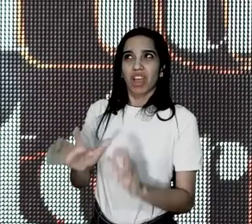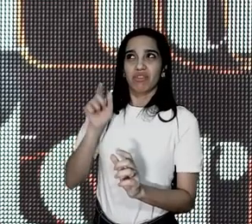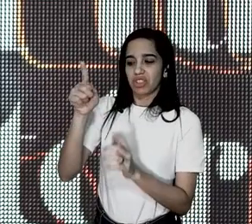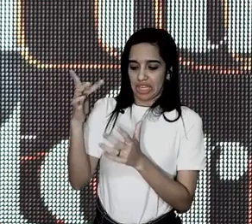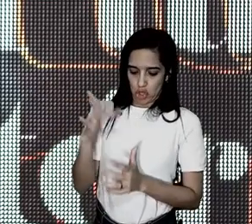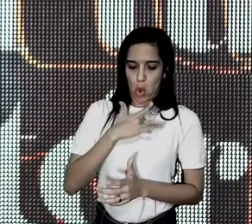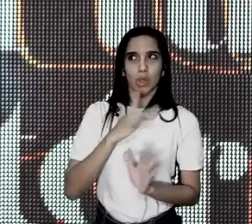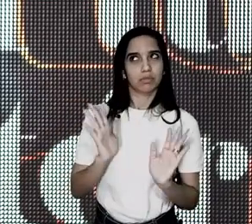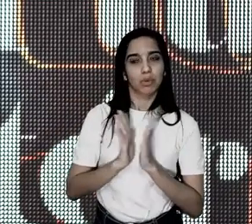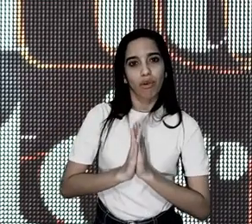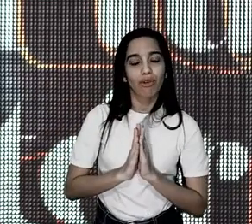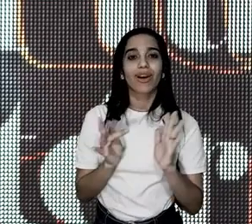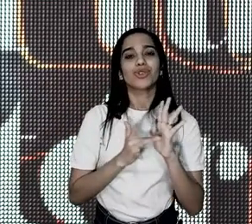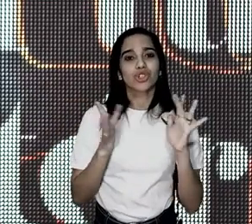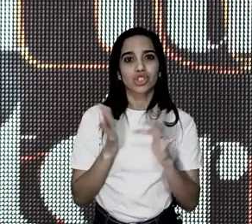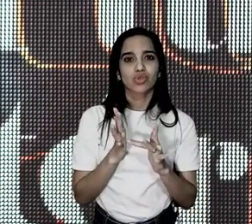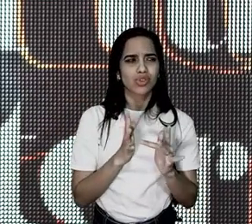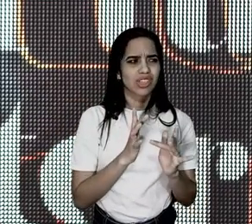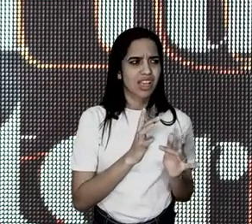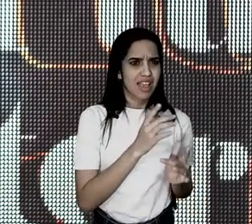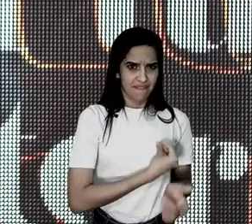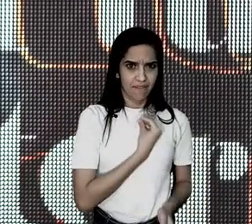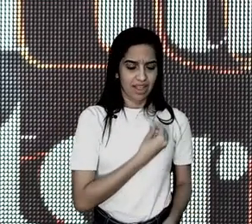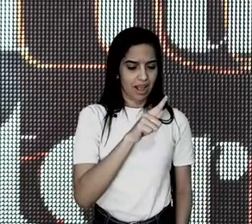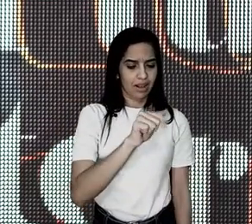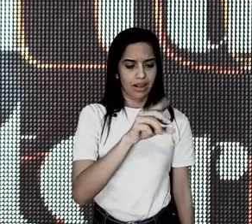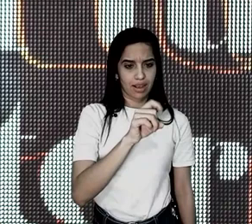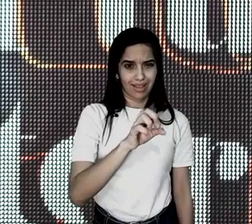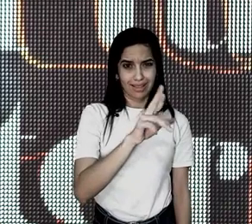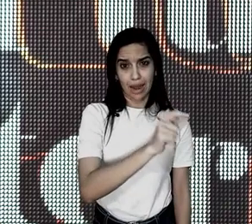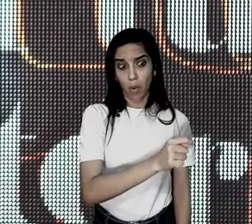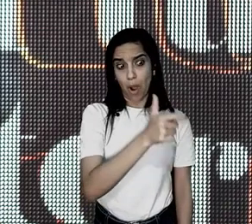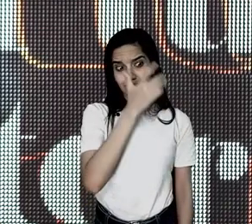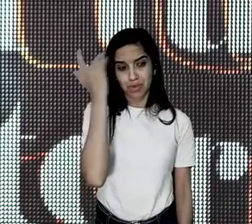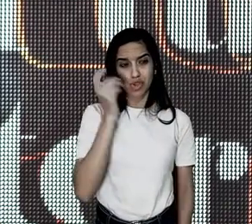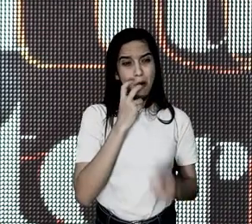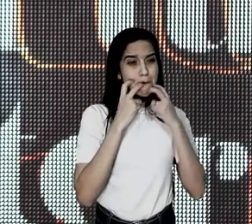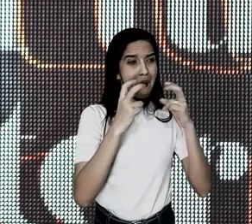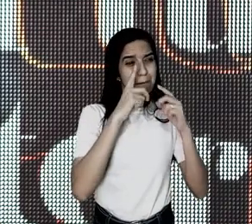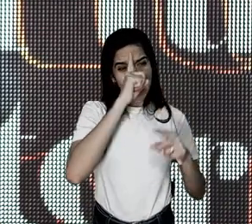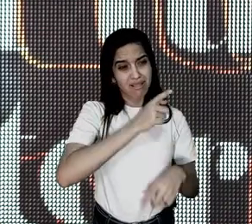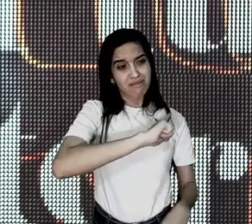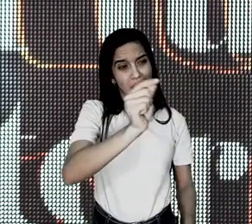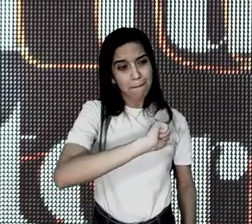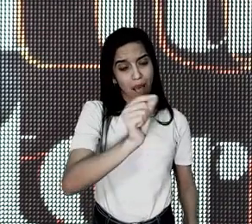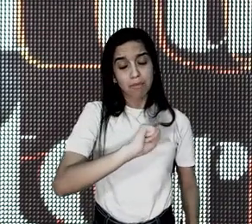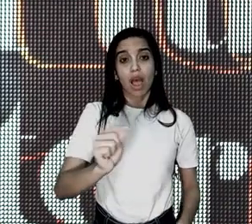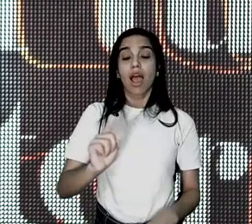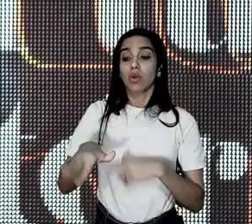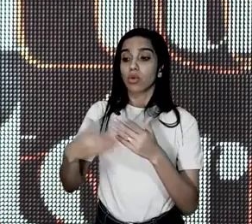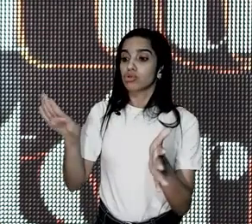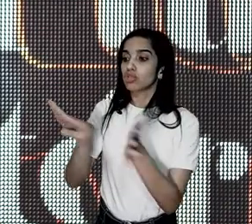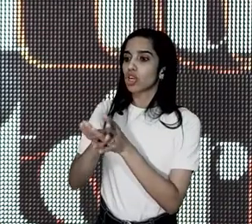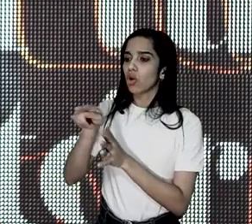mexer. Jesus saiu praticamente expulso da região de Gadara e agora ele chega na outra margem. E quando ele chega na outra margem, ele já é recebido